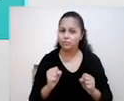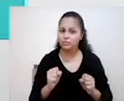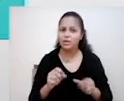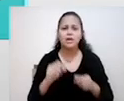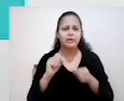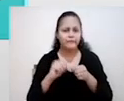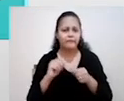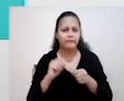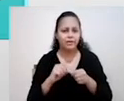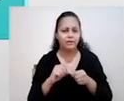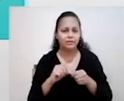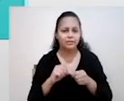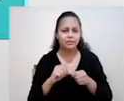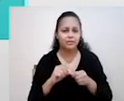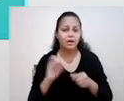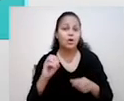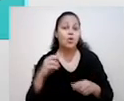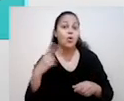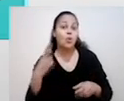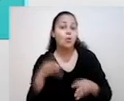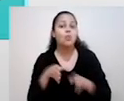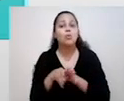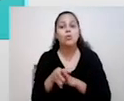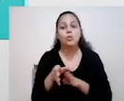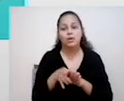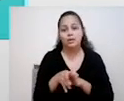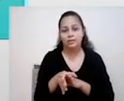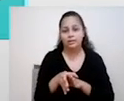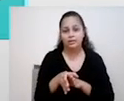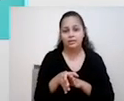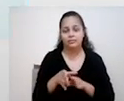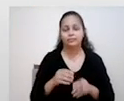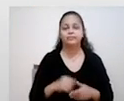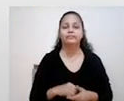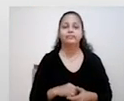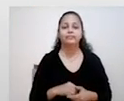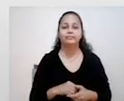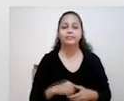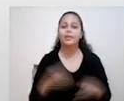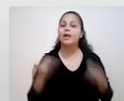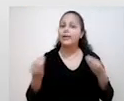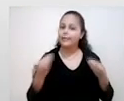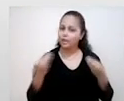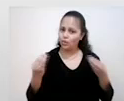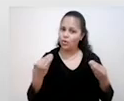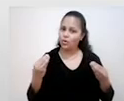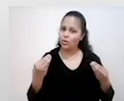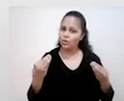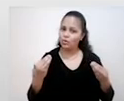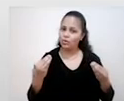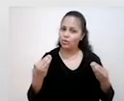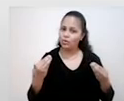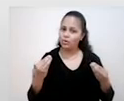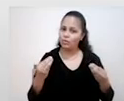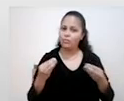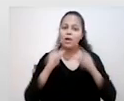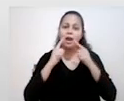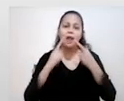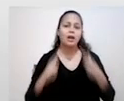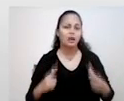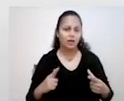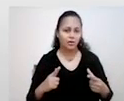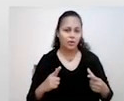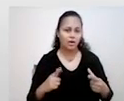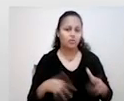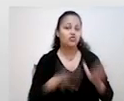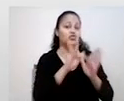isso, ou sendo apenas uma sugestão, uma orientação. E aí, como que deve ser, então, a linguagem de um